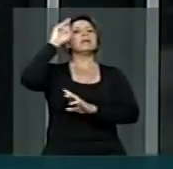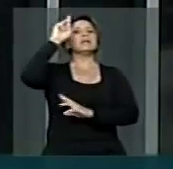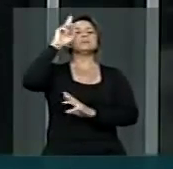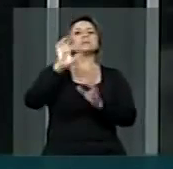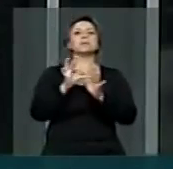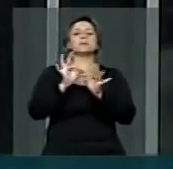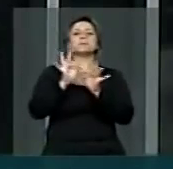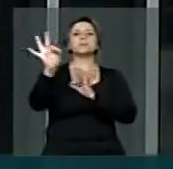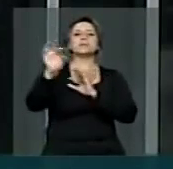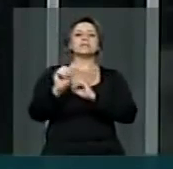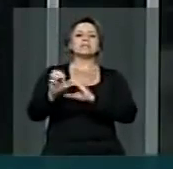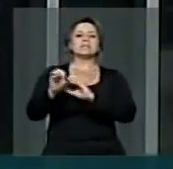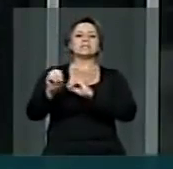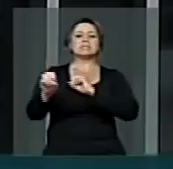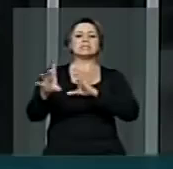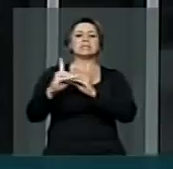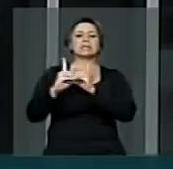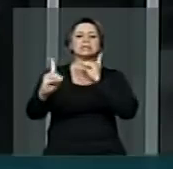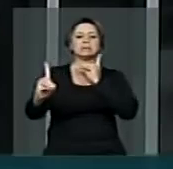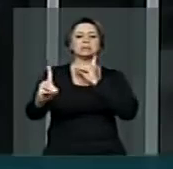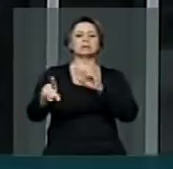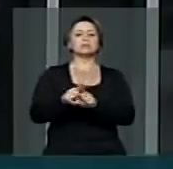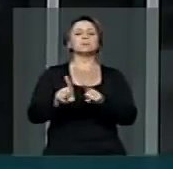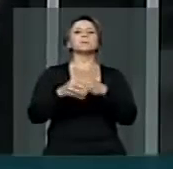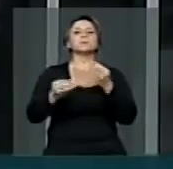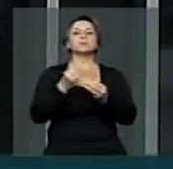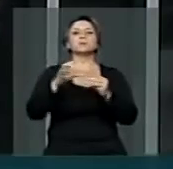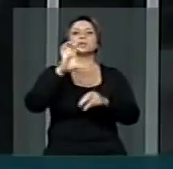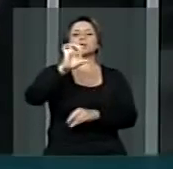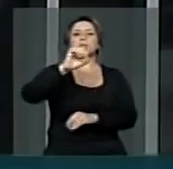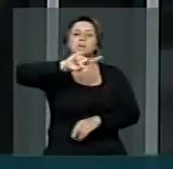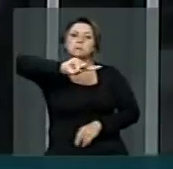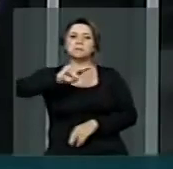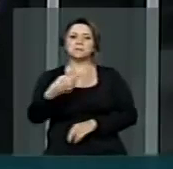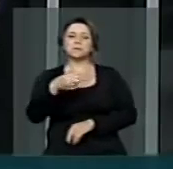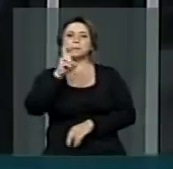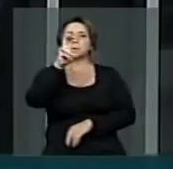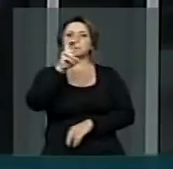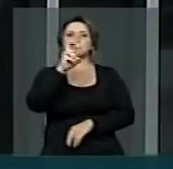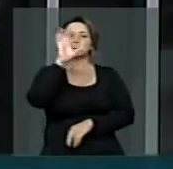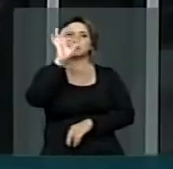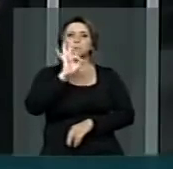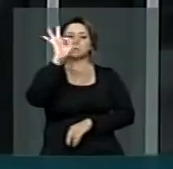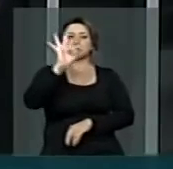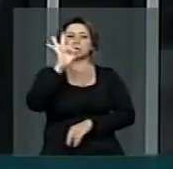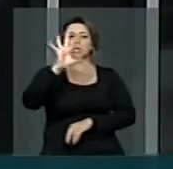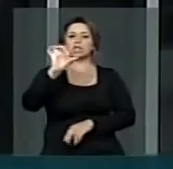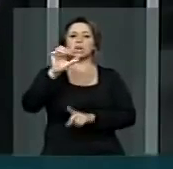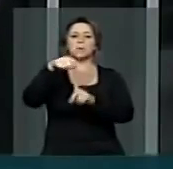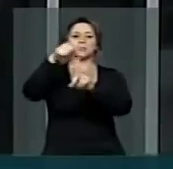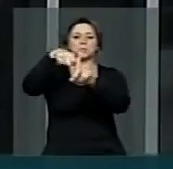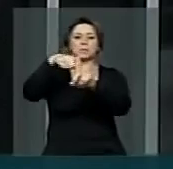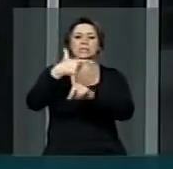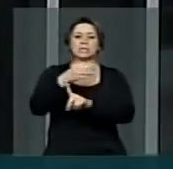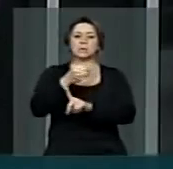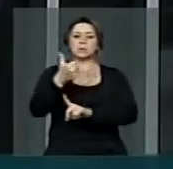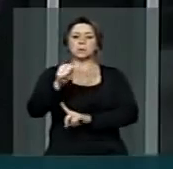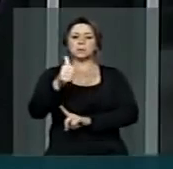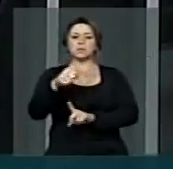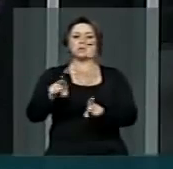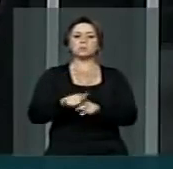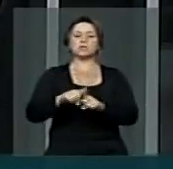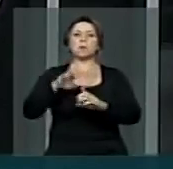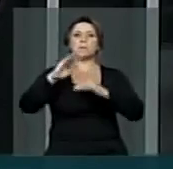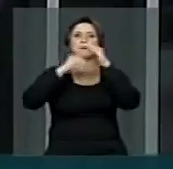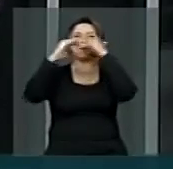distância. A margem líquida da companhia passou de 9,5% nos primeiros 9 meses de 2011 para